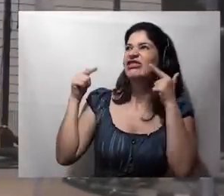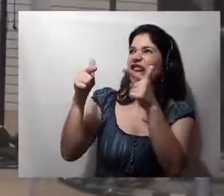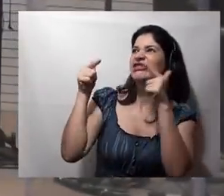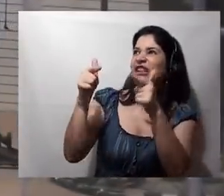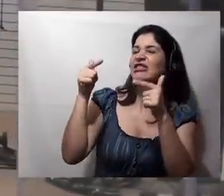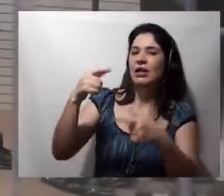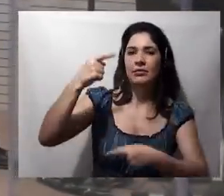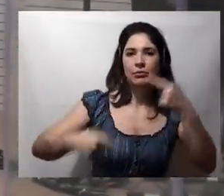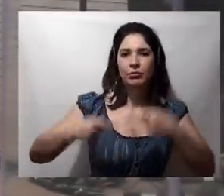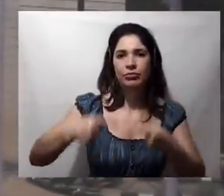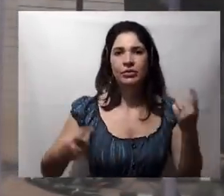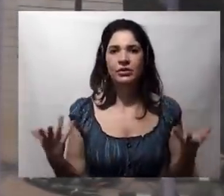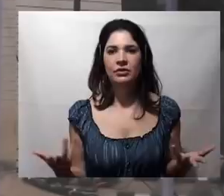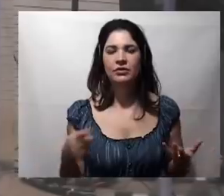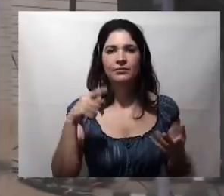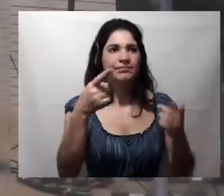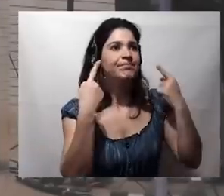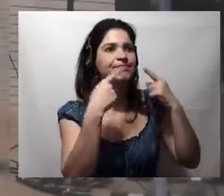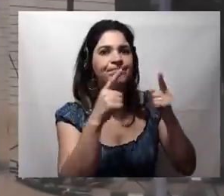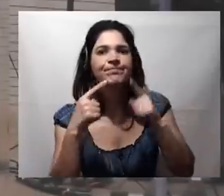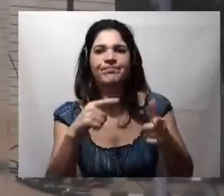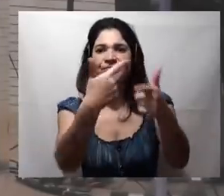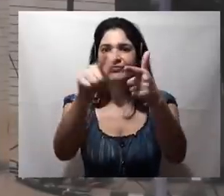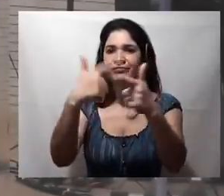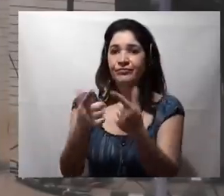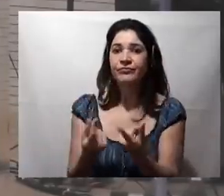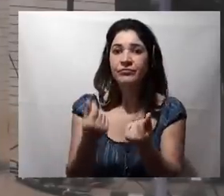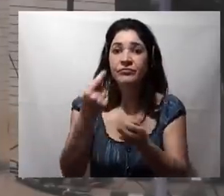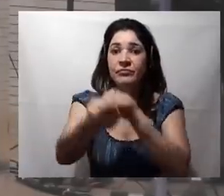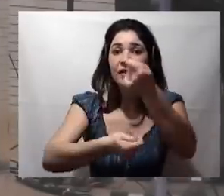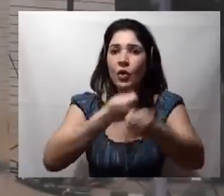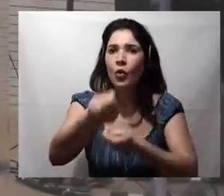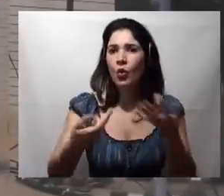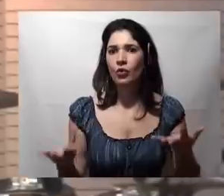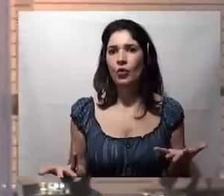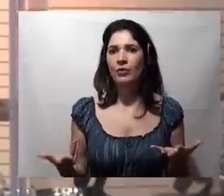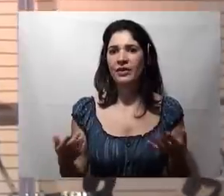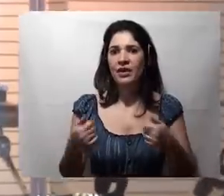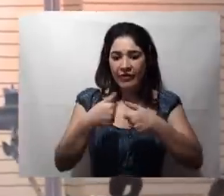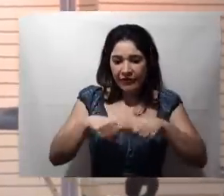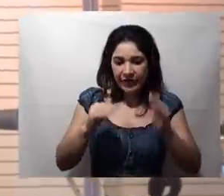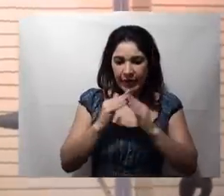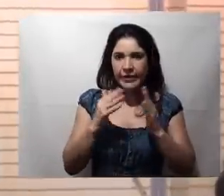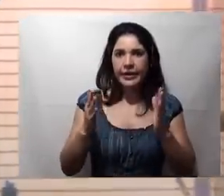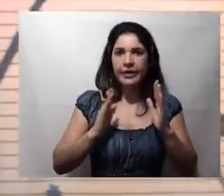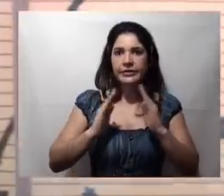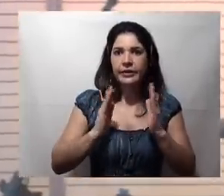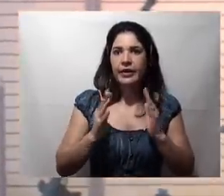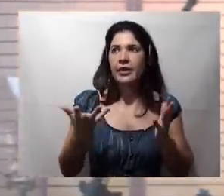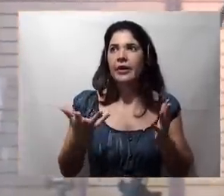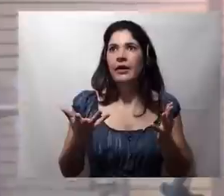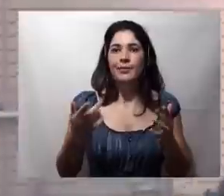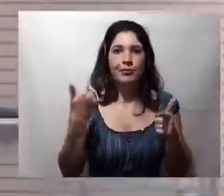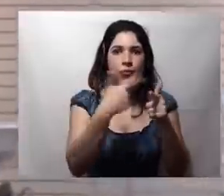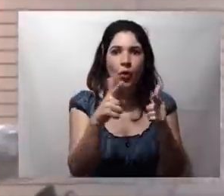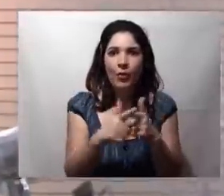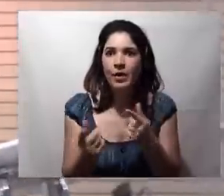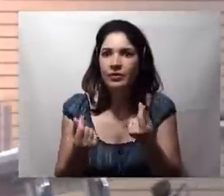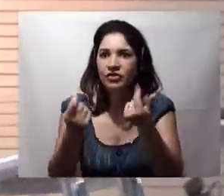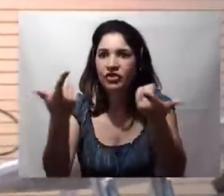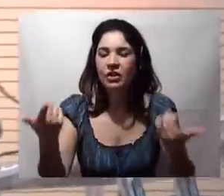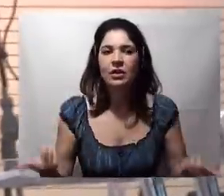políticos você pode tá xingando o problema é com o nome que foi gerado pela quarentena pelo isolamento você pode estar xingando